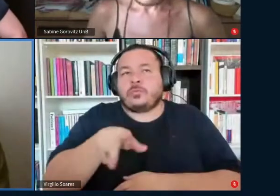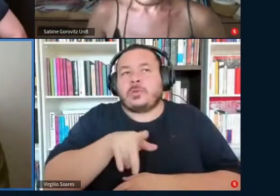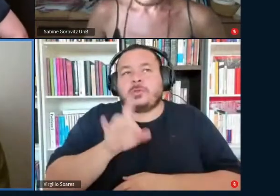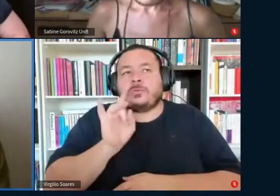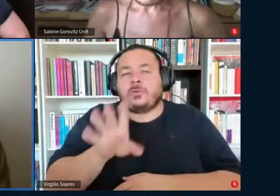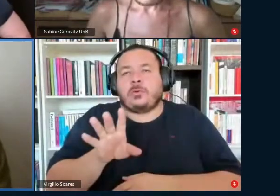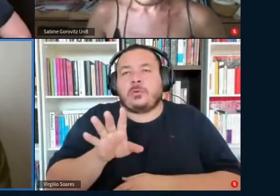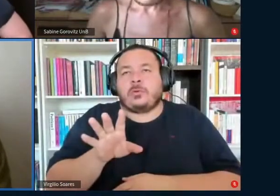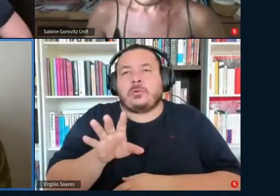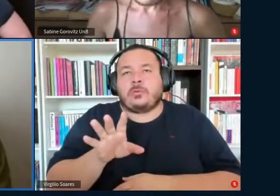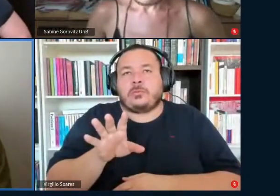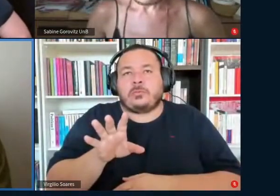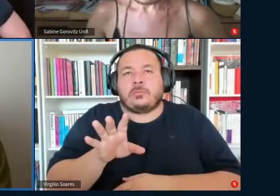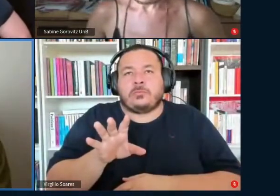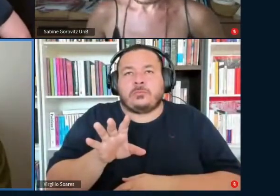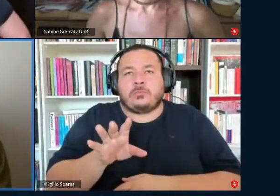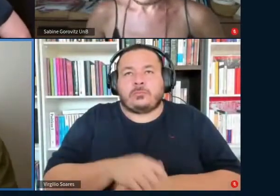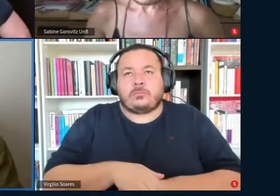a questão,